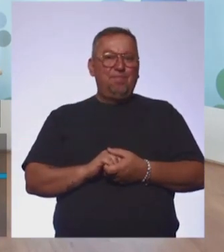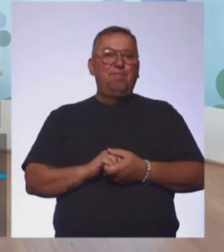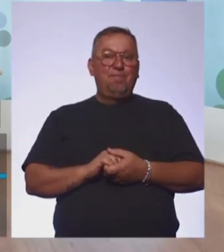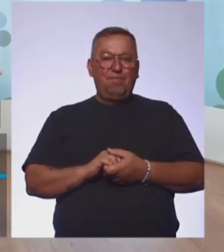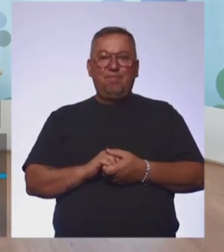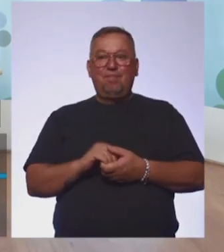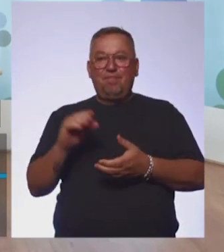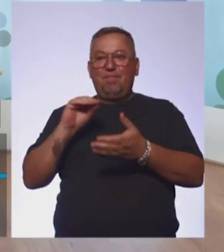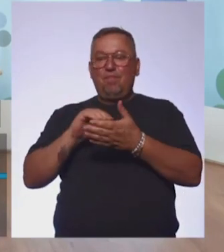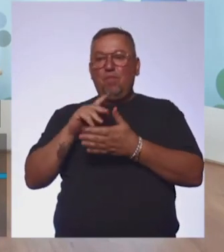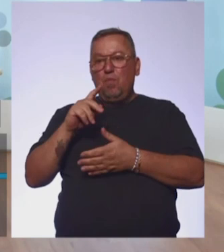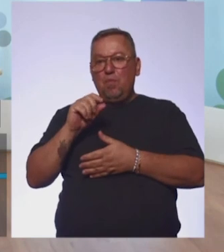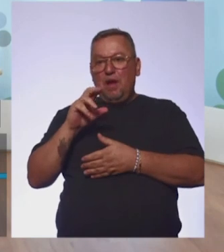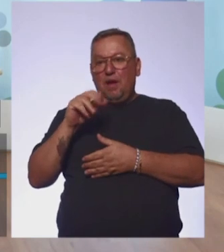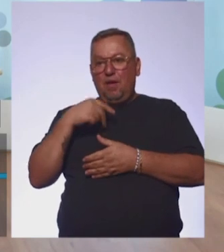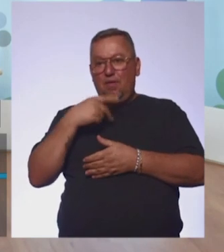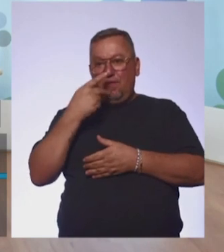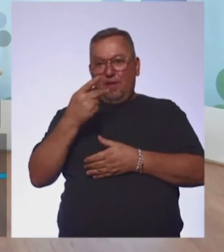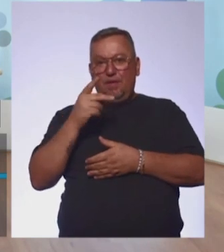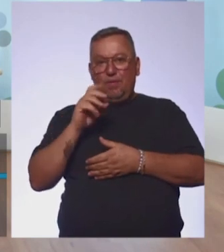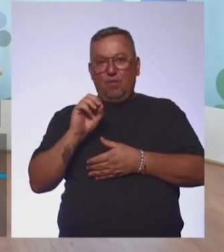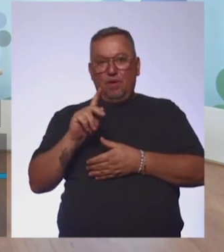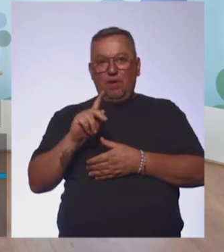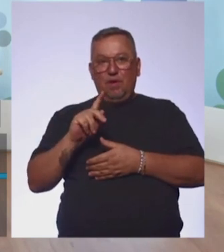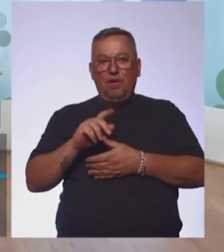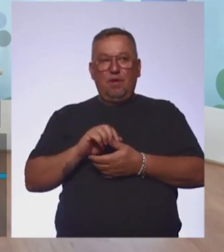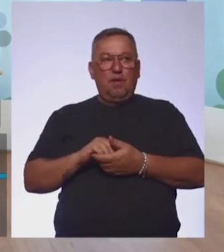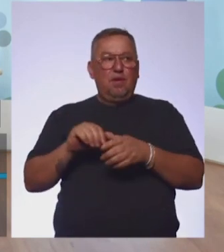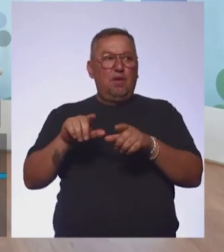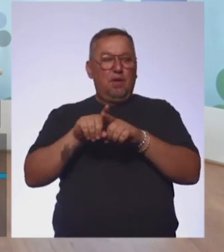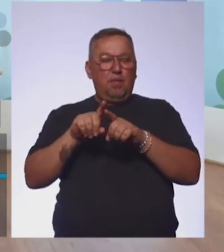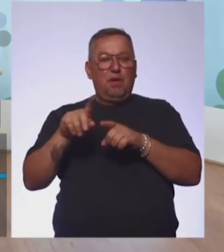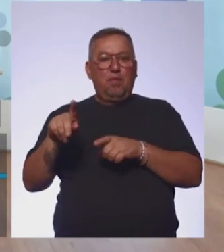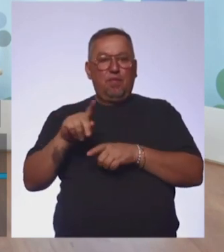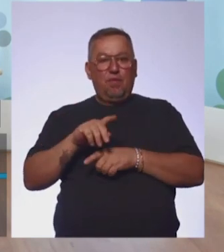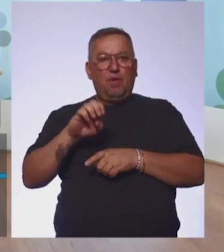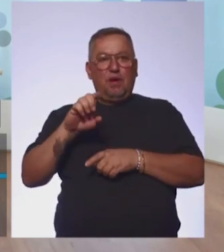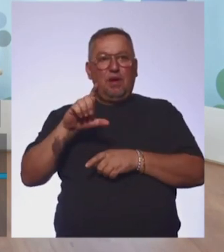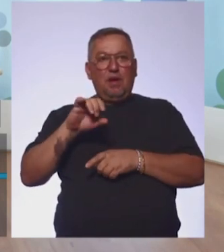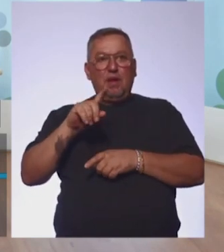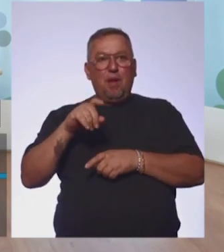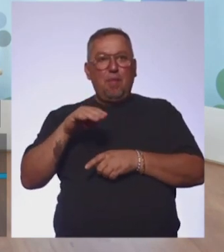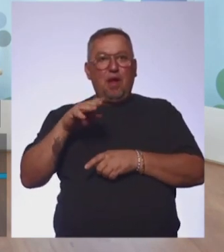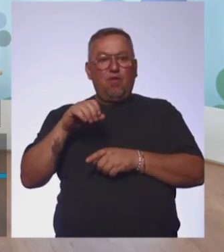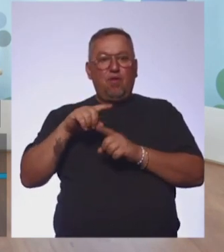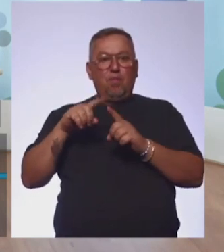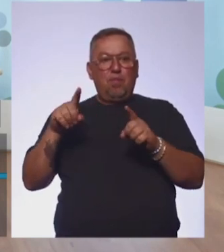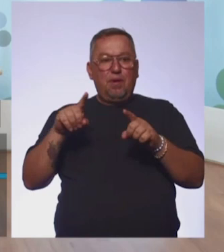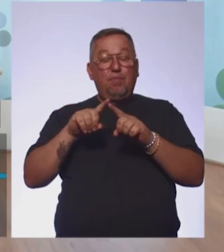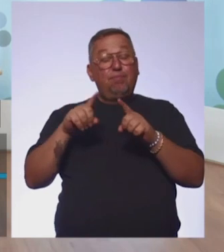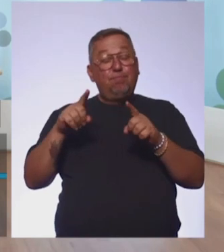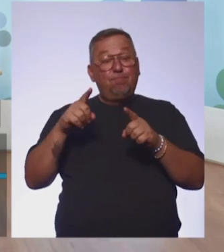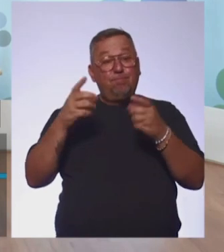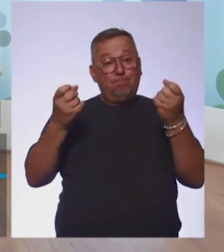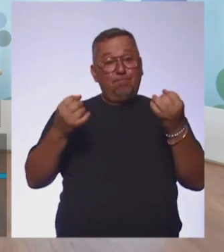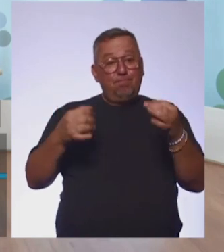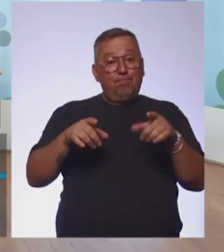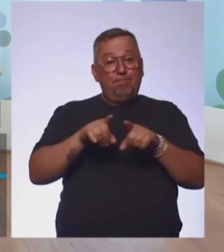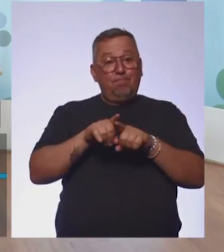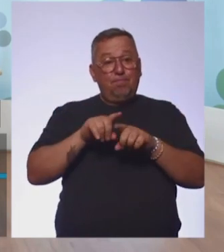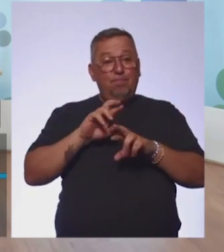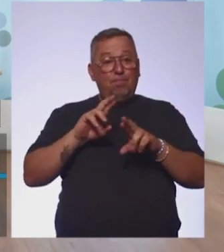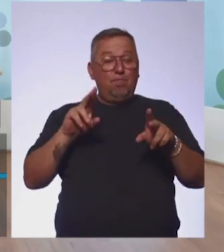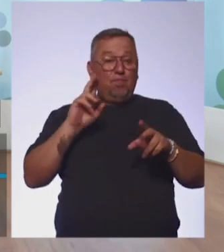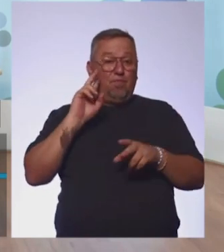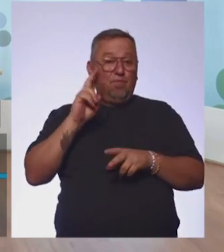Os que colocaram para foram esses que eu coloquei. A Gabriela da Pro Elizabeth, mas muitos colocaram portanto, então dá para a gente explicar também essa diferença. Eu